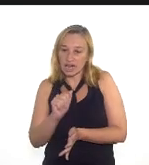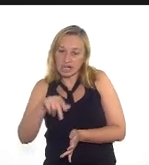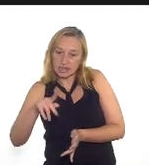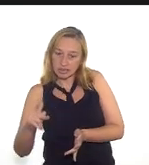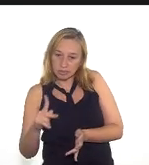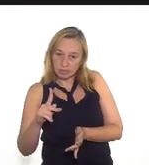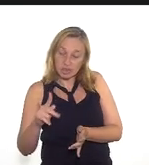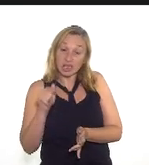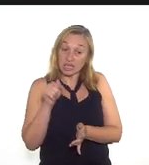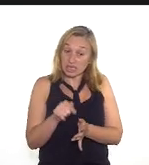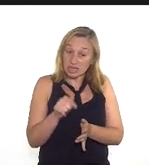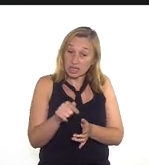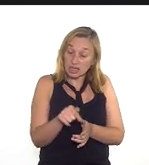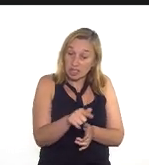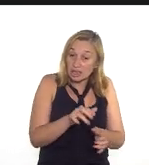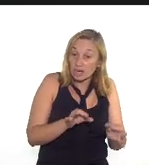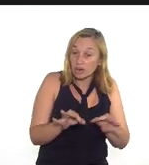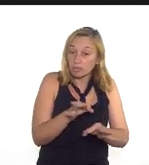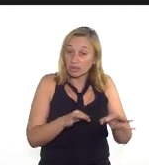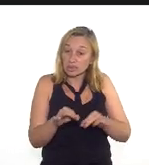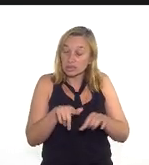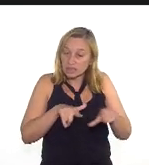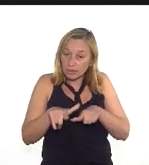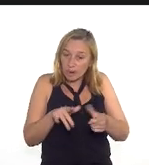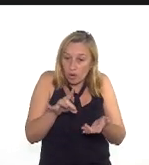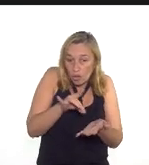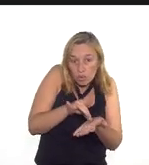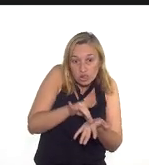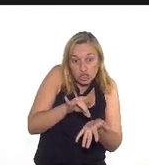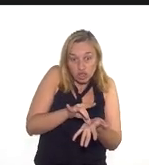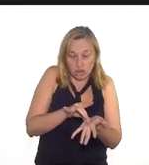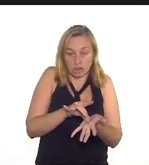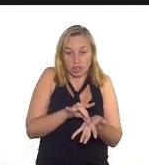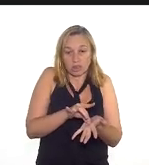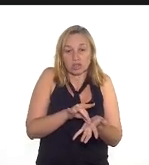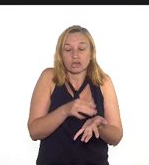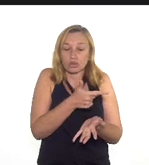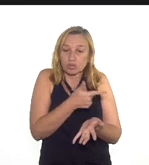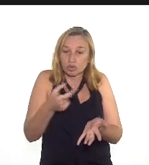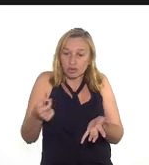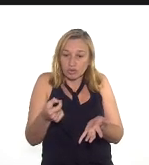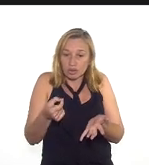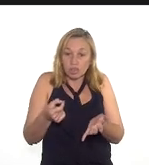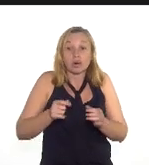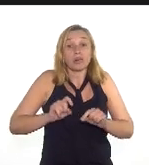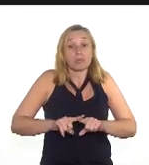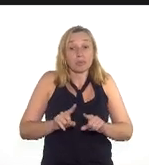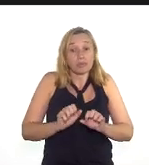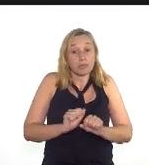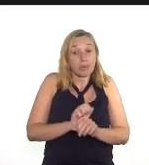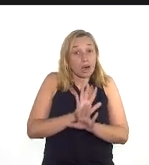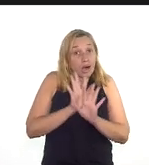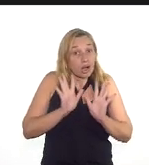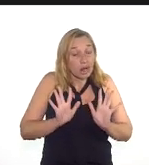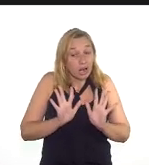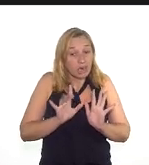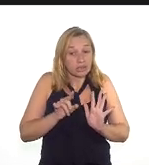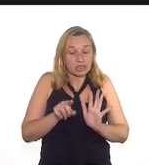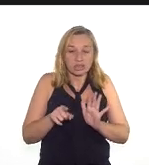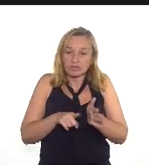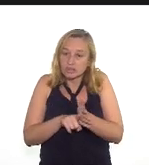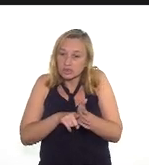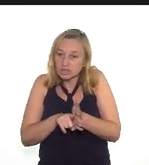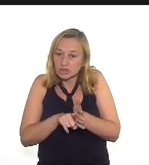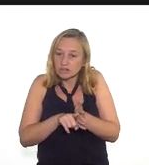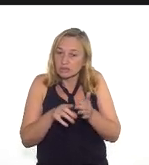era o plano de trabalho original, né, dessa minuta de 2020. Mas para deixar bem claro que as fiscalizações